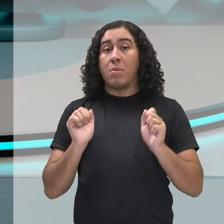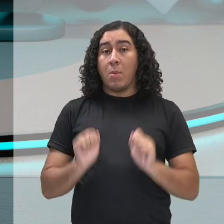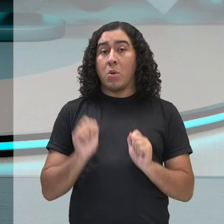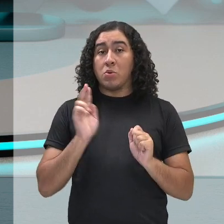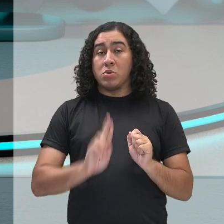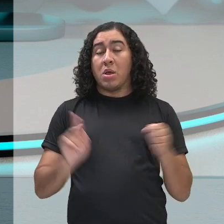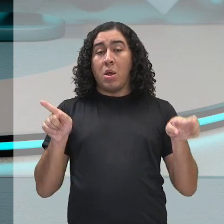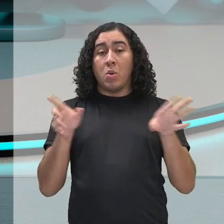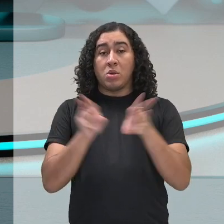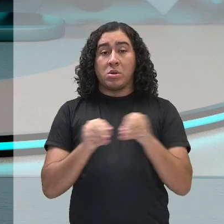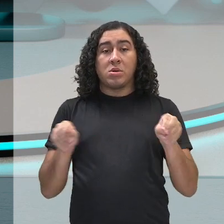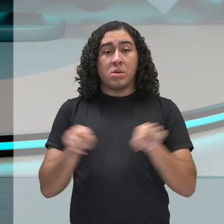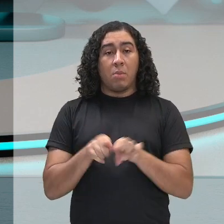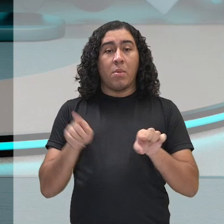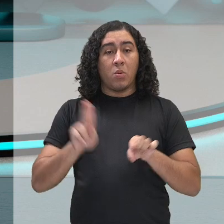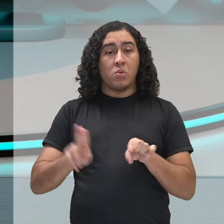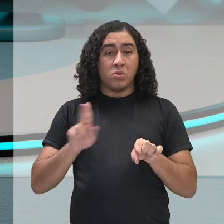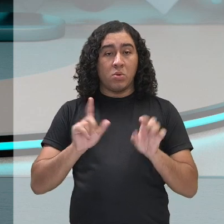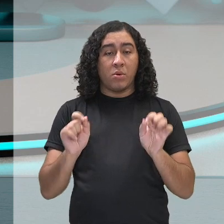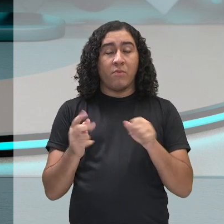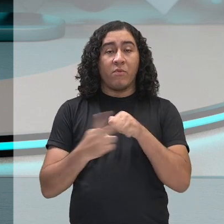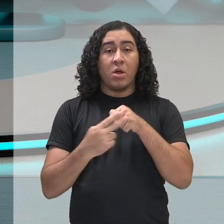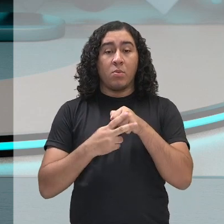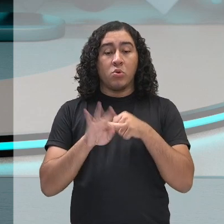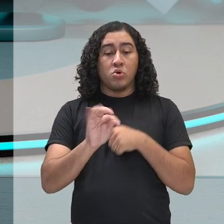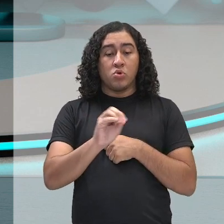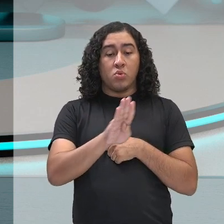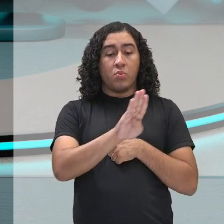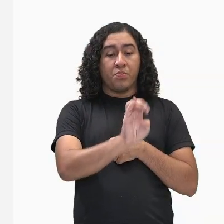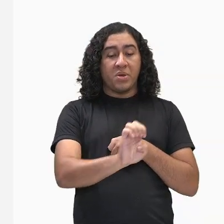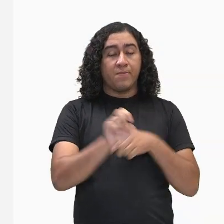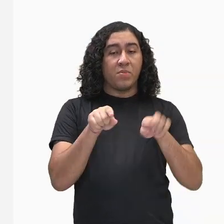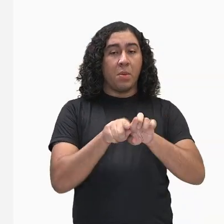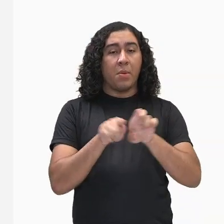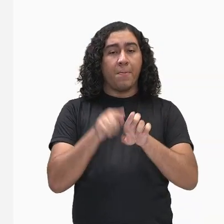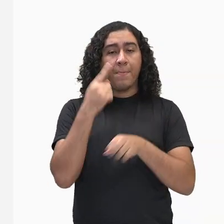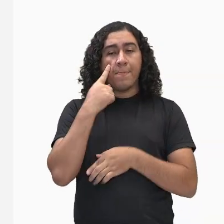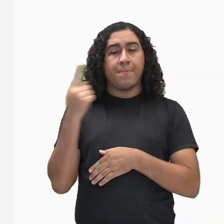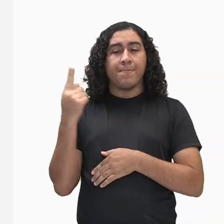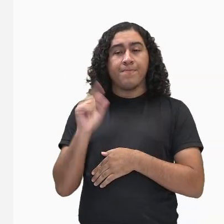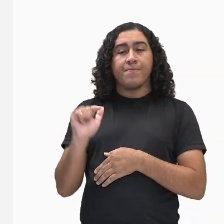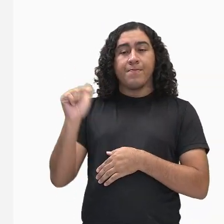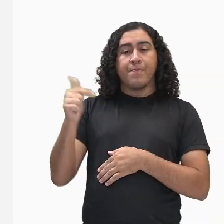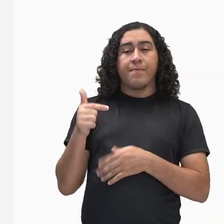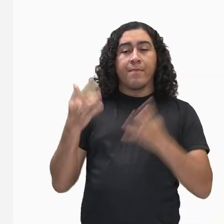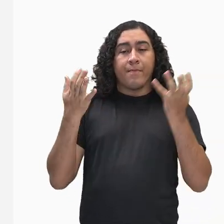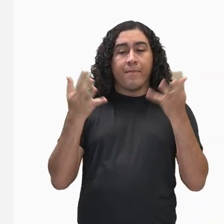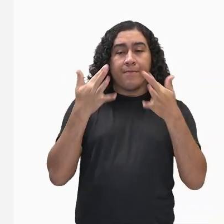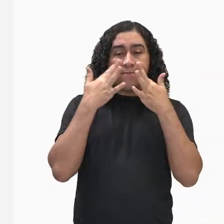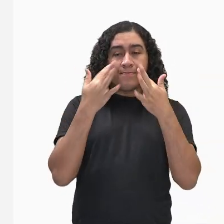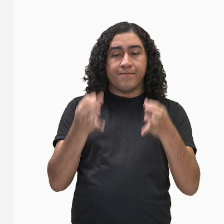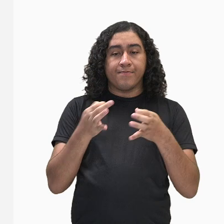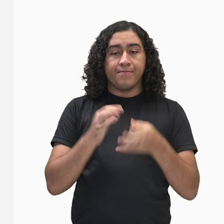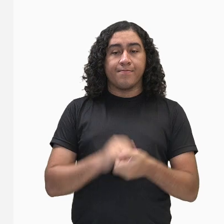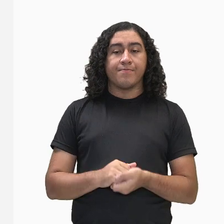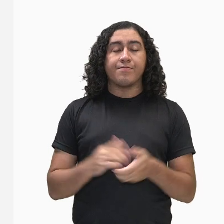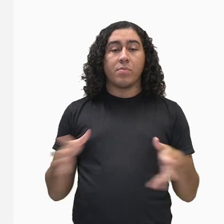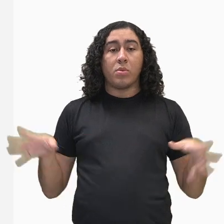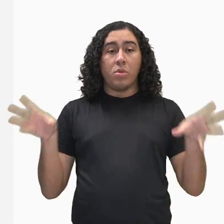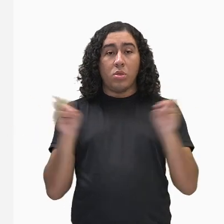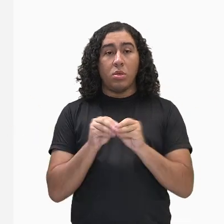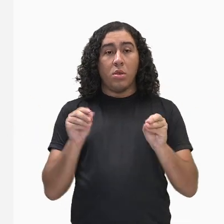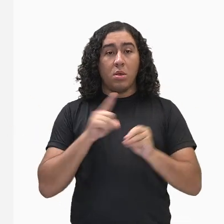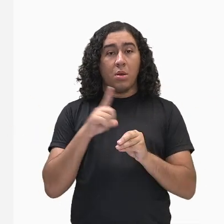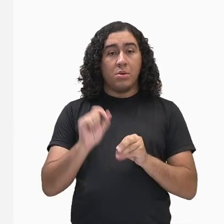forma contraída com o verbo to be, né? Vamos dar uma olhada aqui junto comigo. A forma contraída eu vou